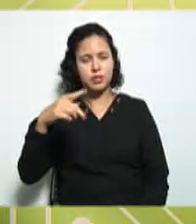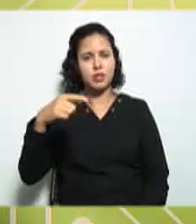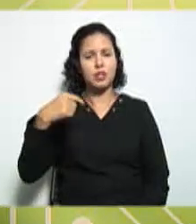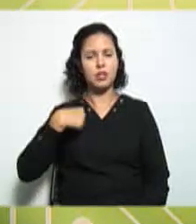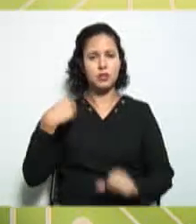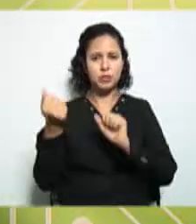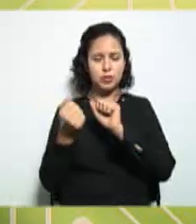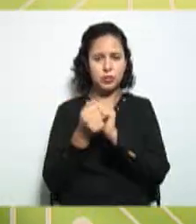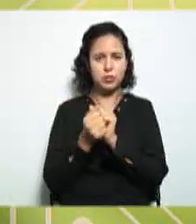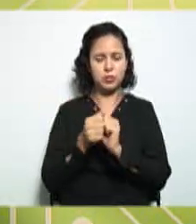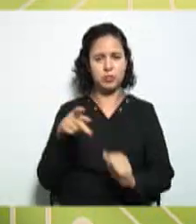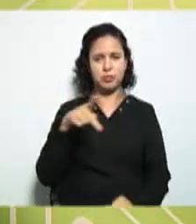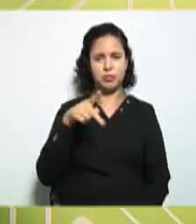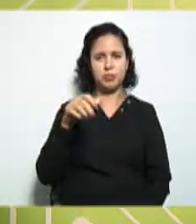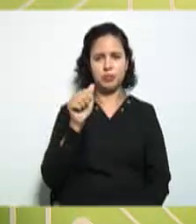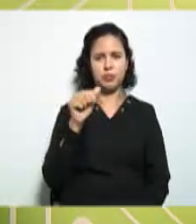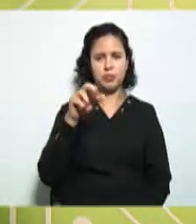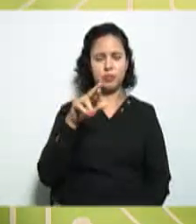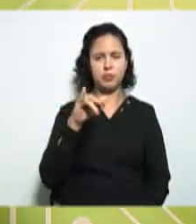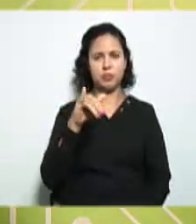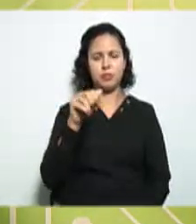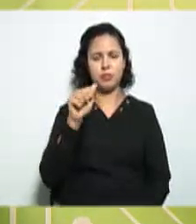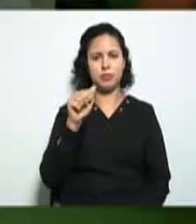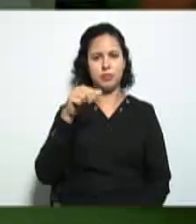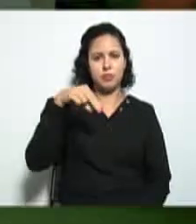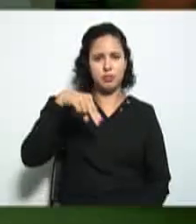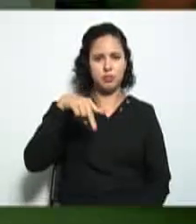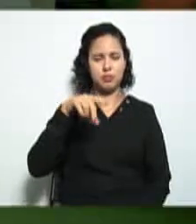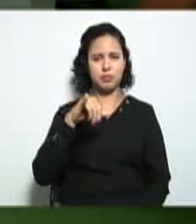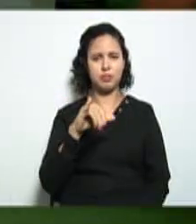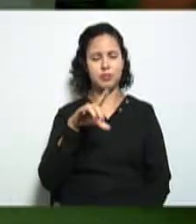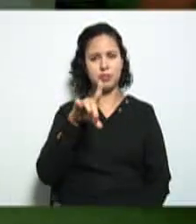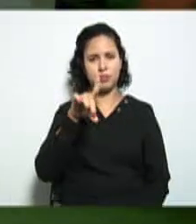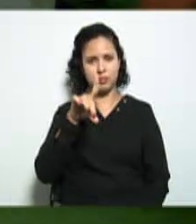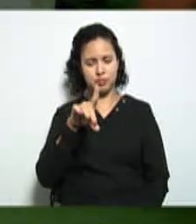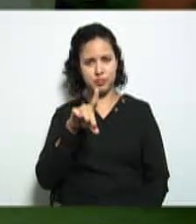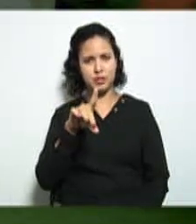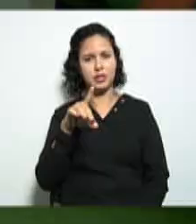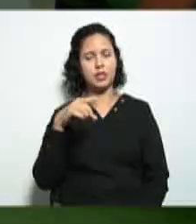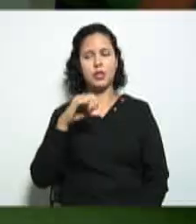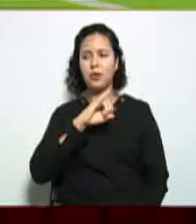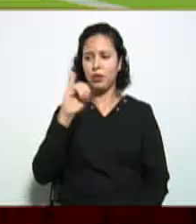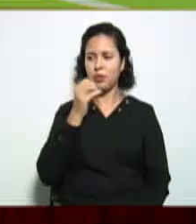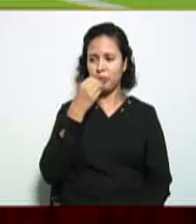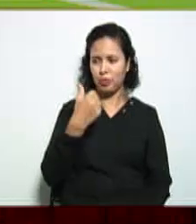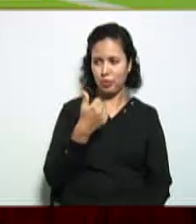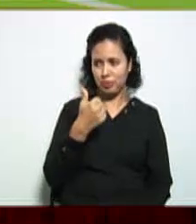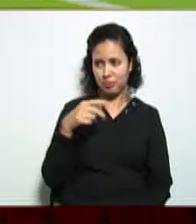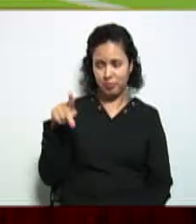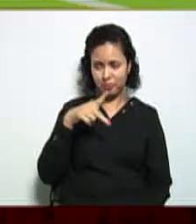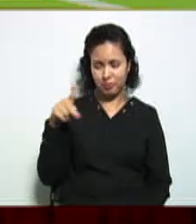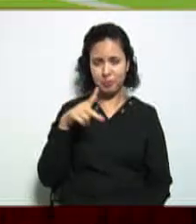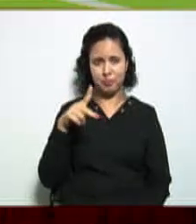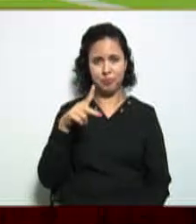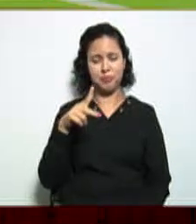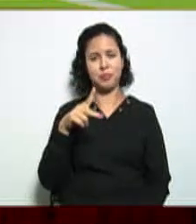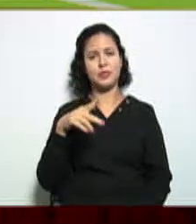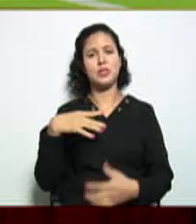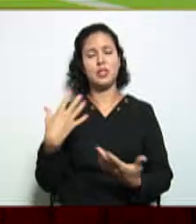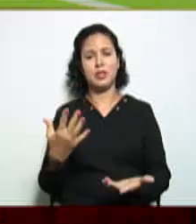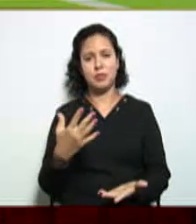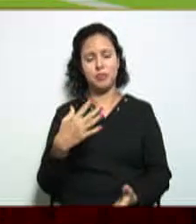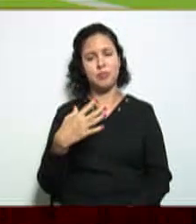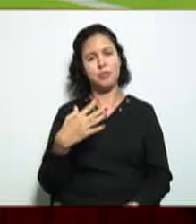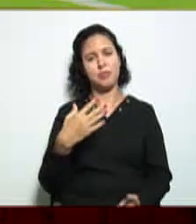aqui, eu, professora Ariadne, e a professora Anabela. Olá, professora. Olá, professora Ariadne, tudo bem? Sejam